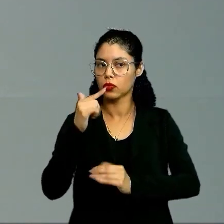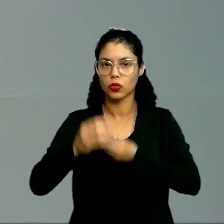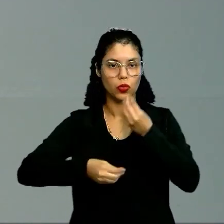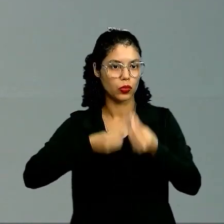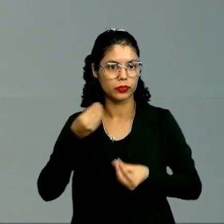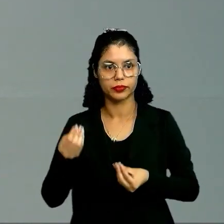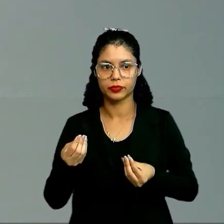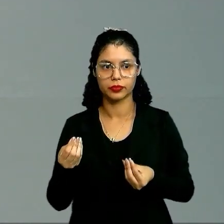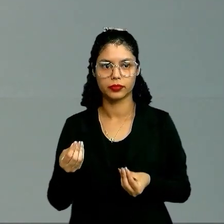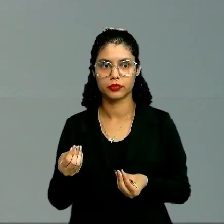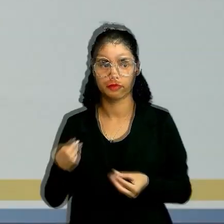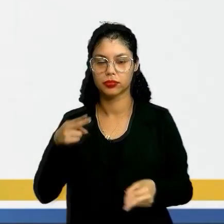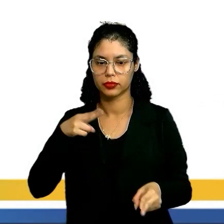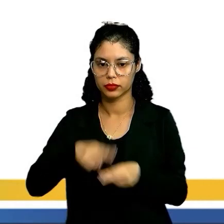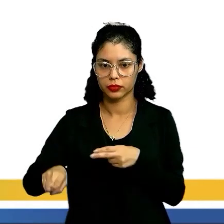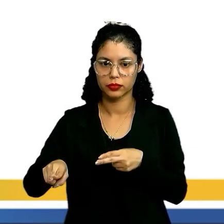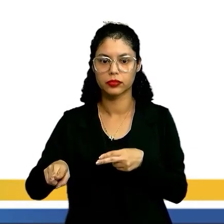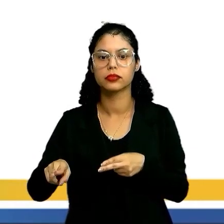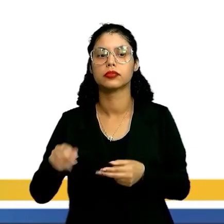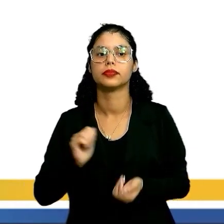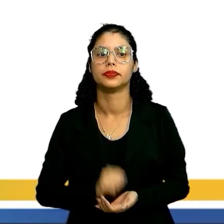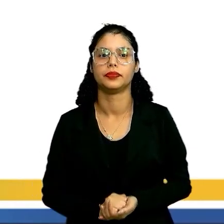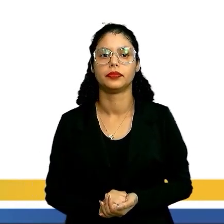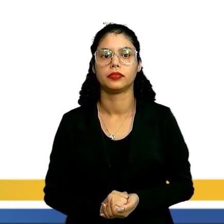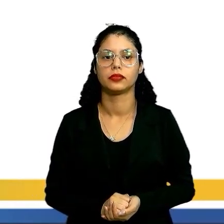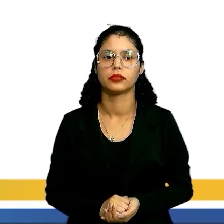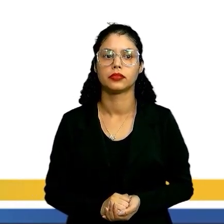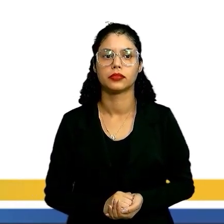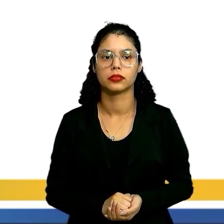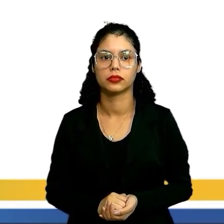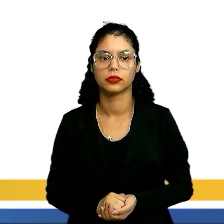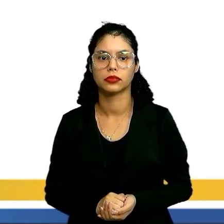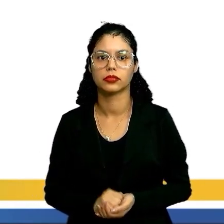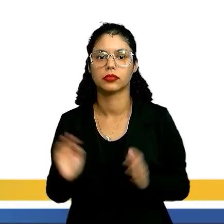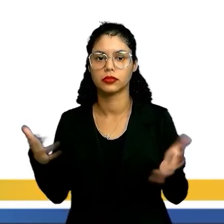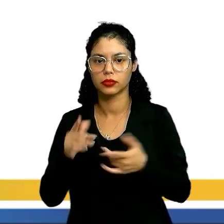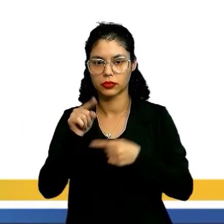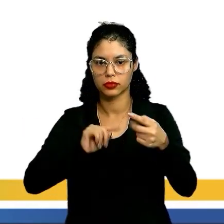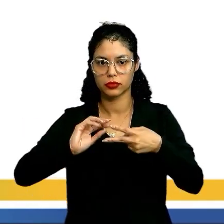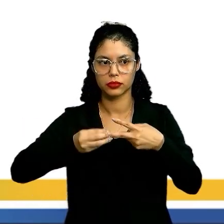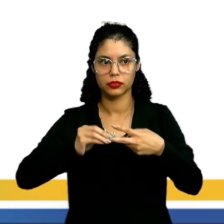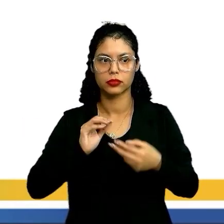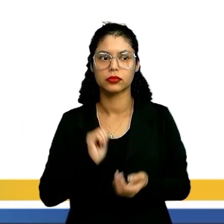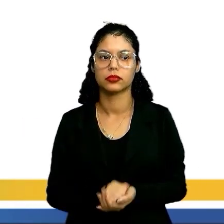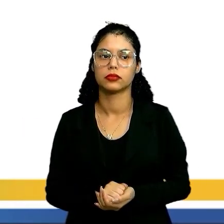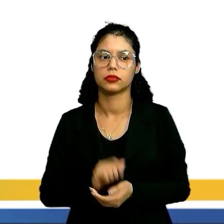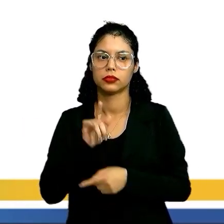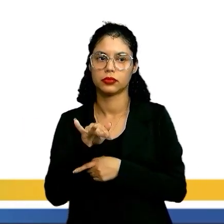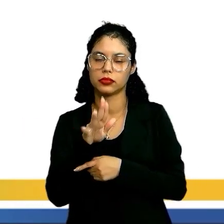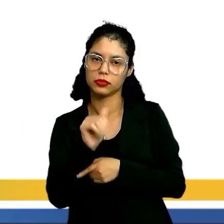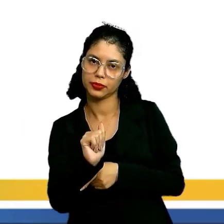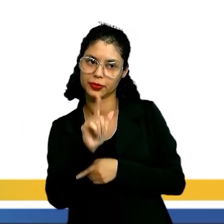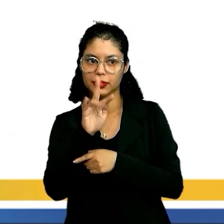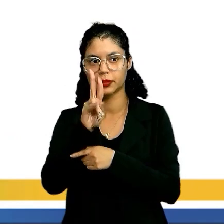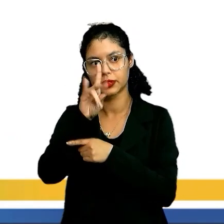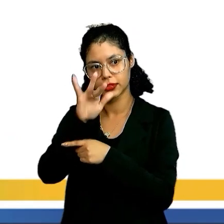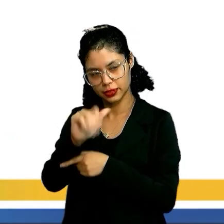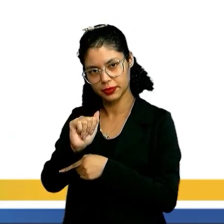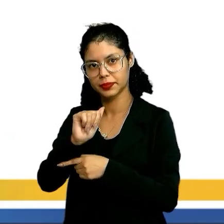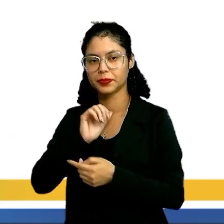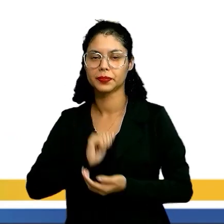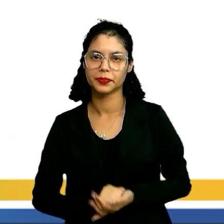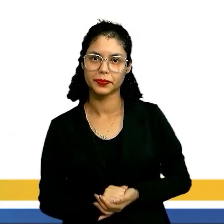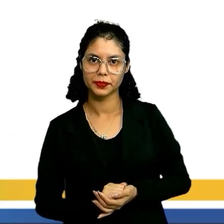tem que ativar outra coisa, né? Então, estimula as divisões celulares na região das